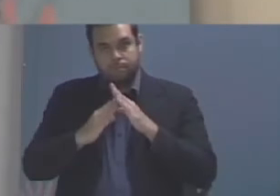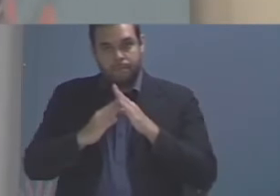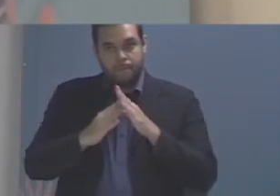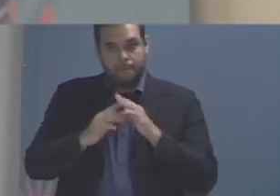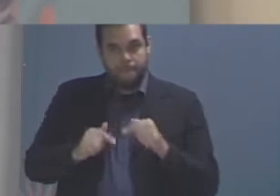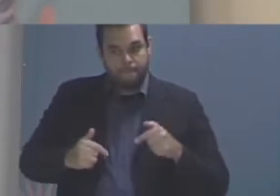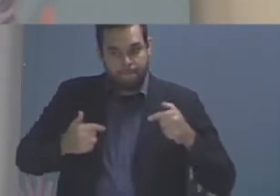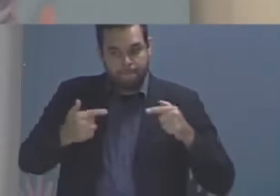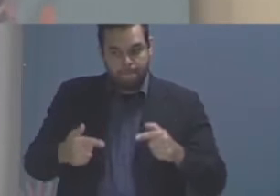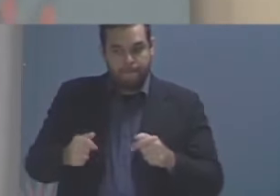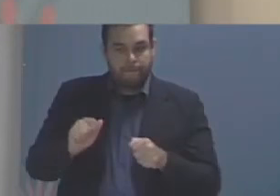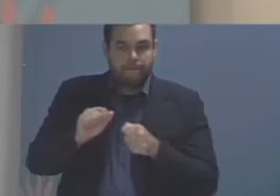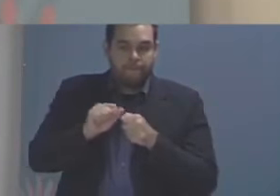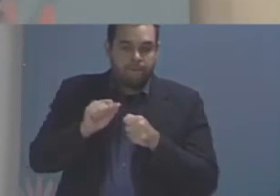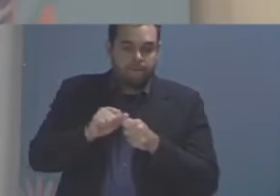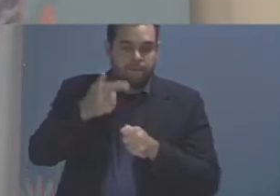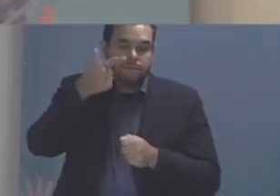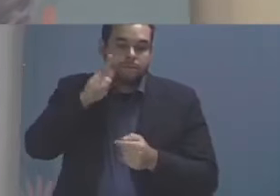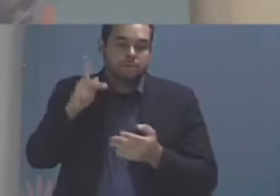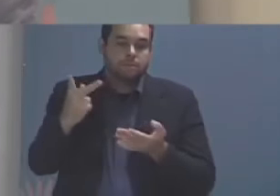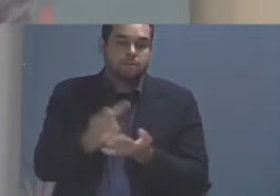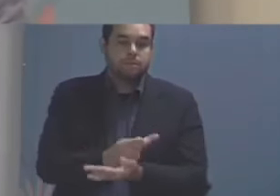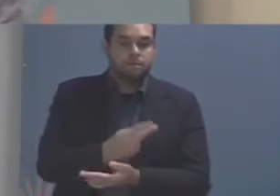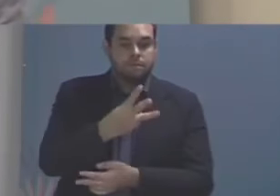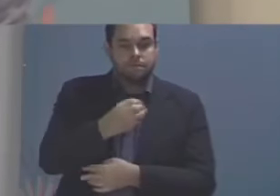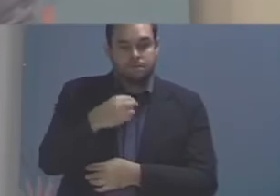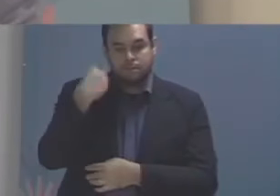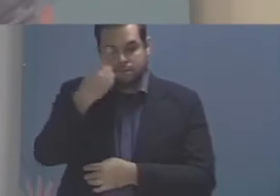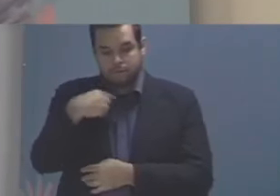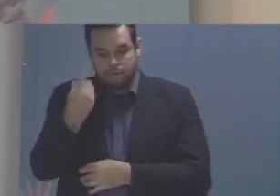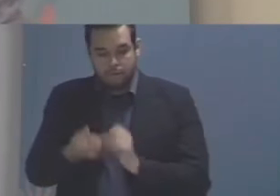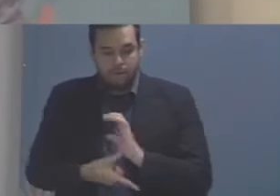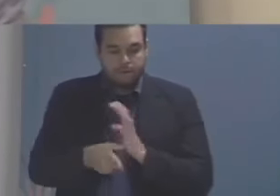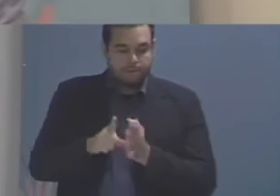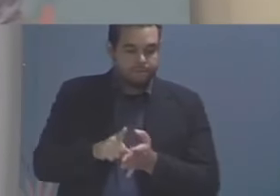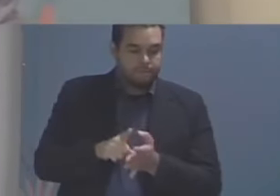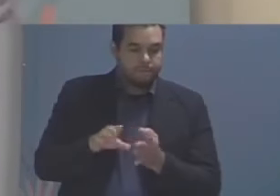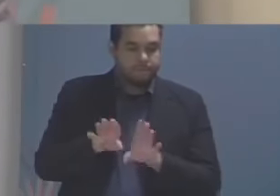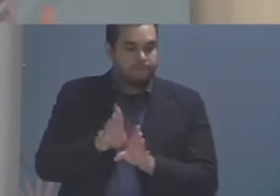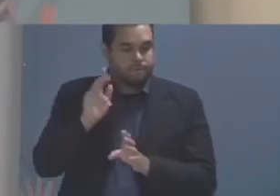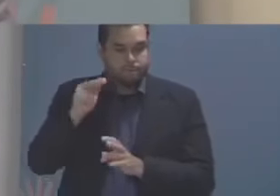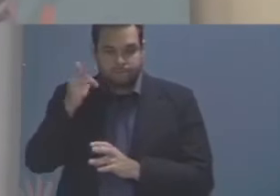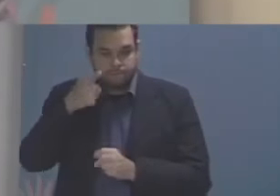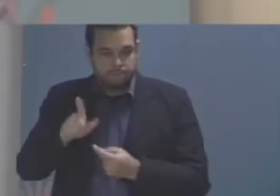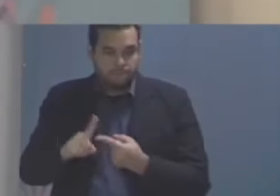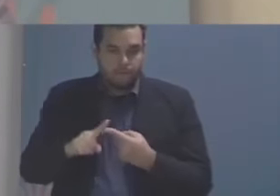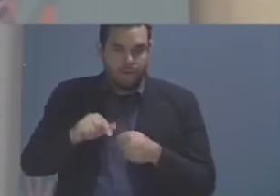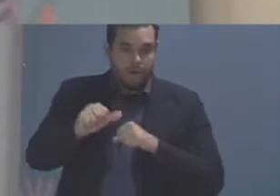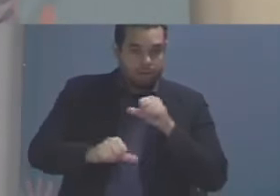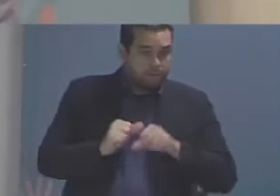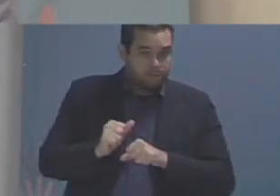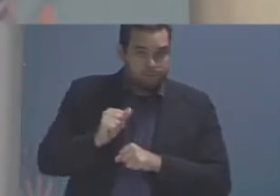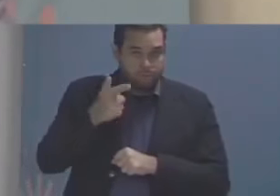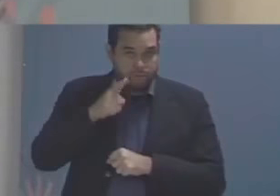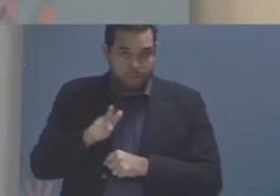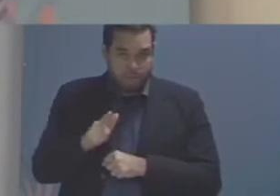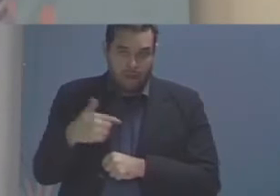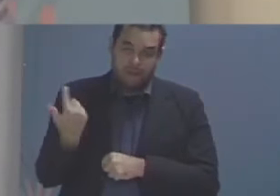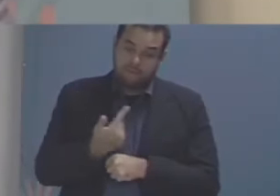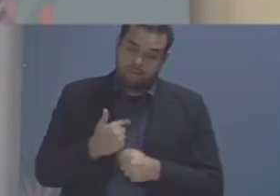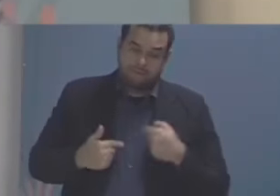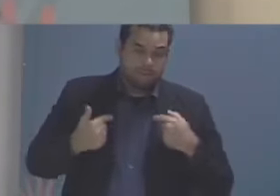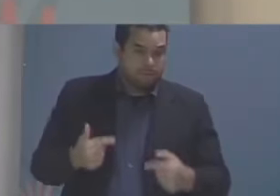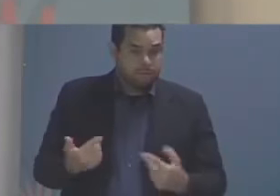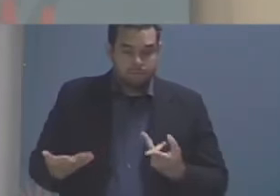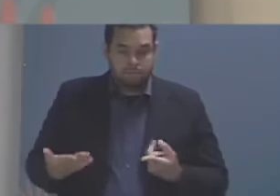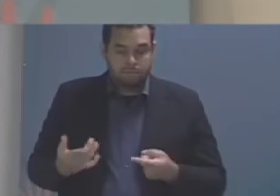tentar fazer com que haja 30 horas, a chapa atual não entendeu, a chapa anterior também não conseguiu. A renovação vai conseguir? A gente vai tentar. Como é que a